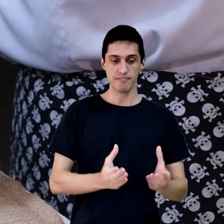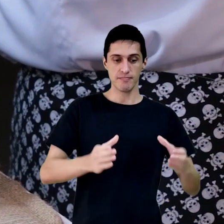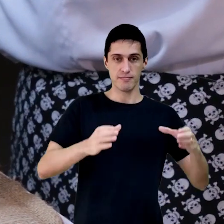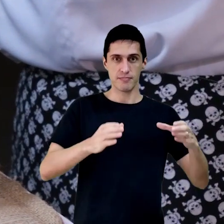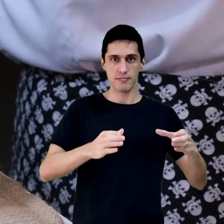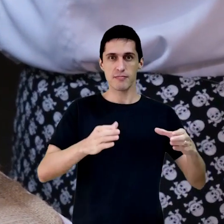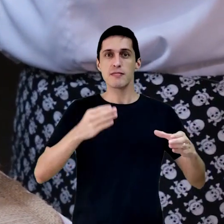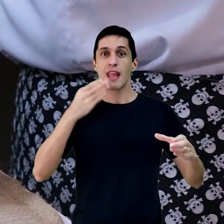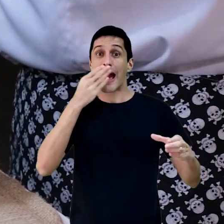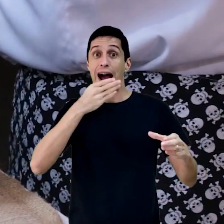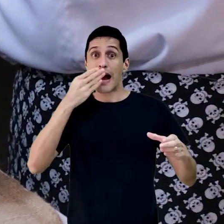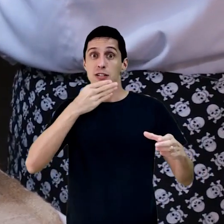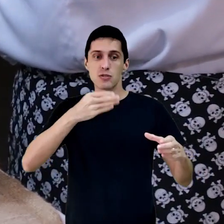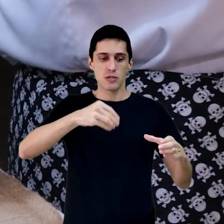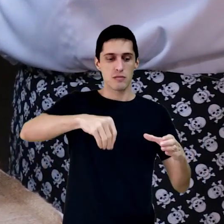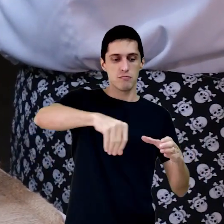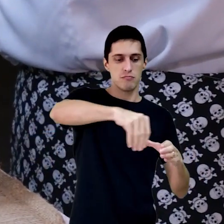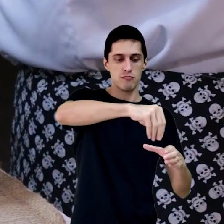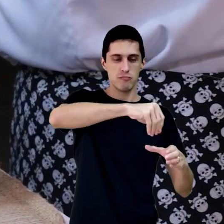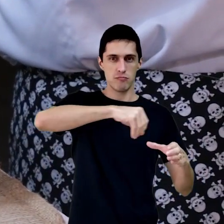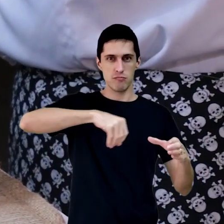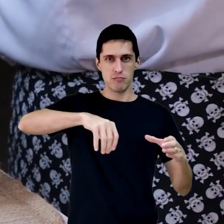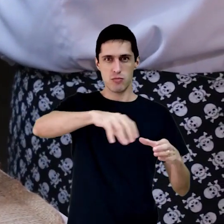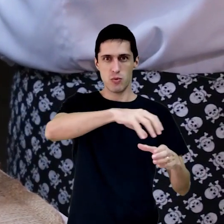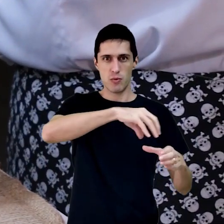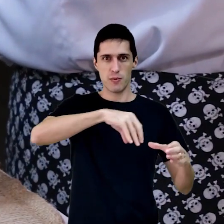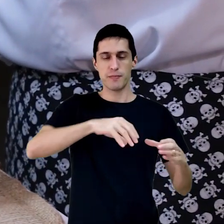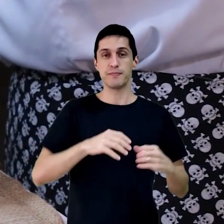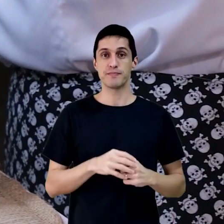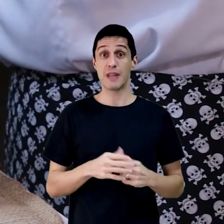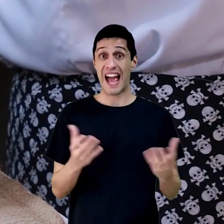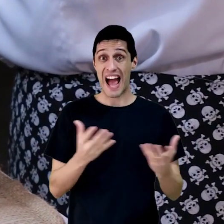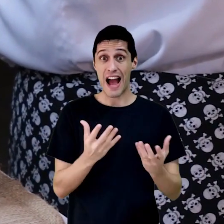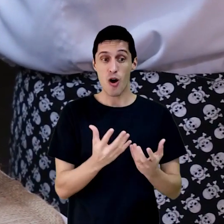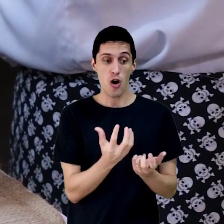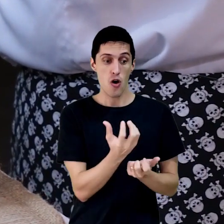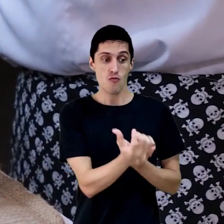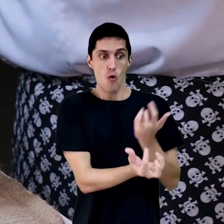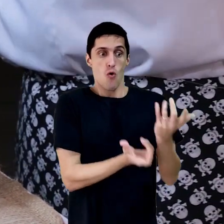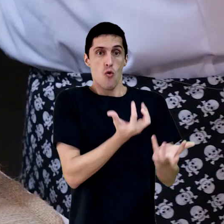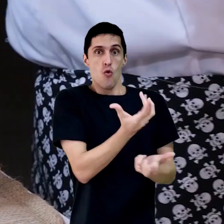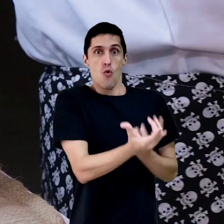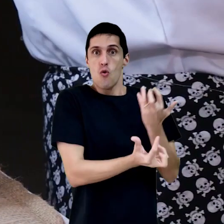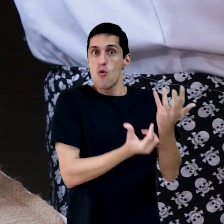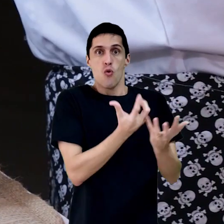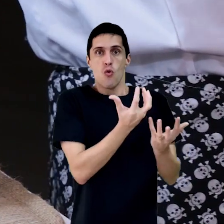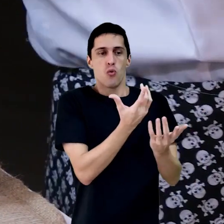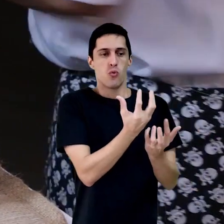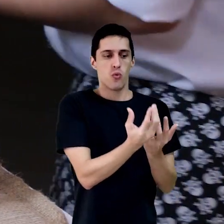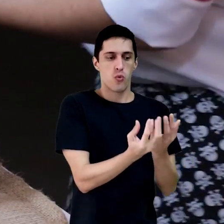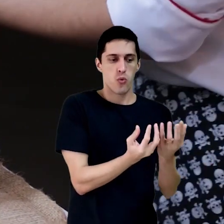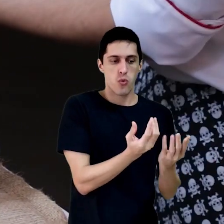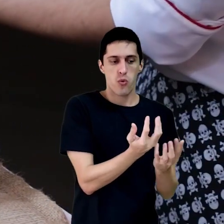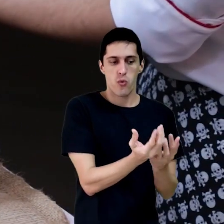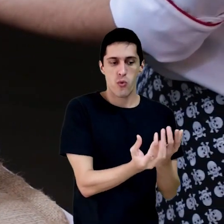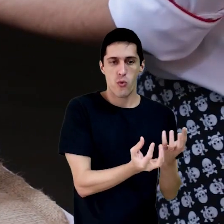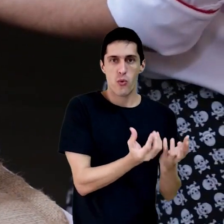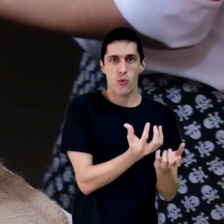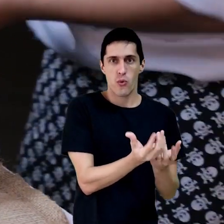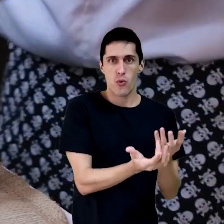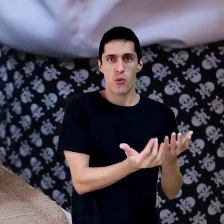É importante aqui nessa hora que o fogo não esteja muito alto, senão o açúcar de vocês vai